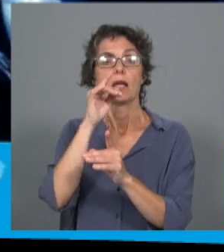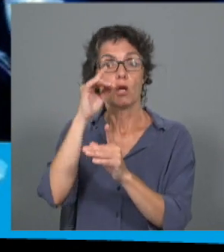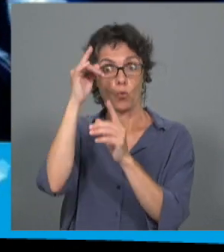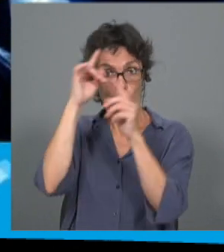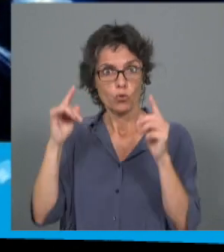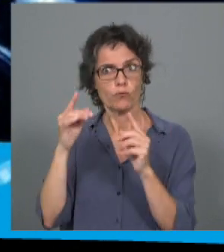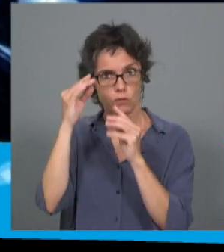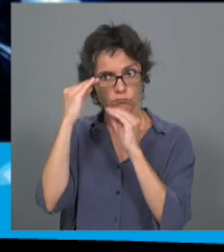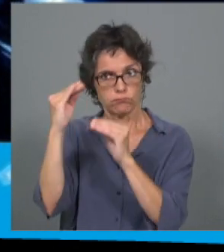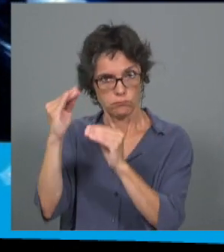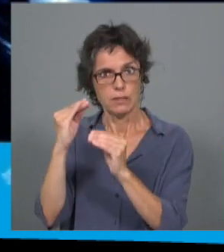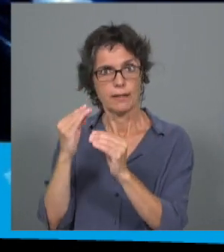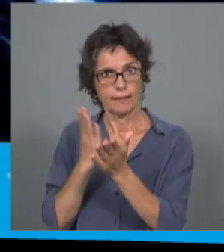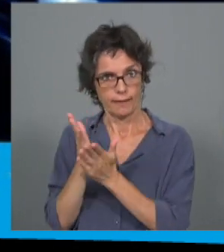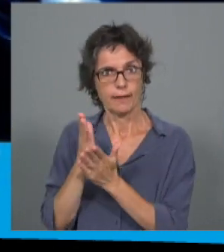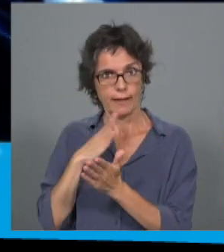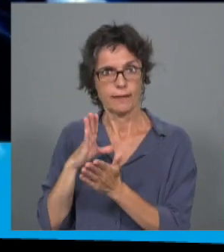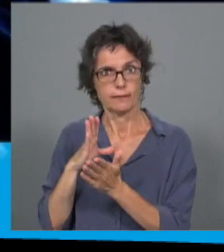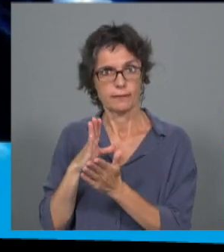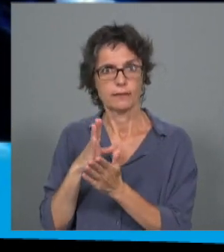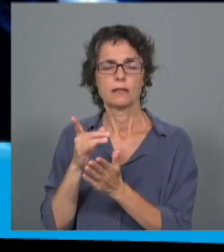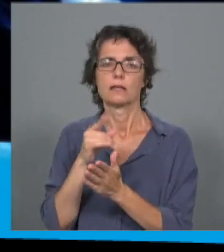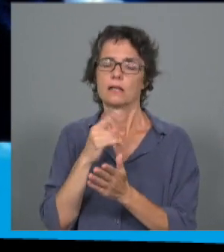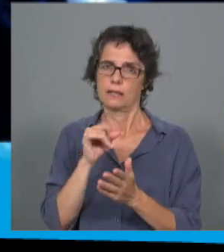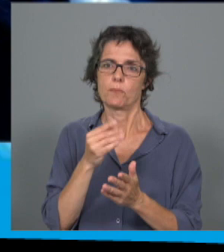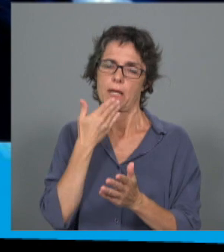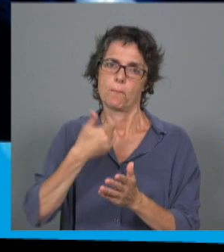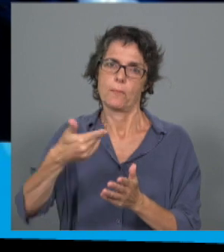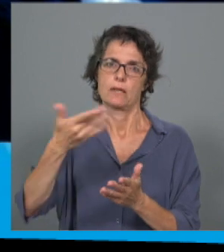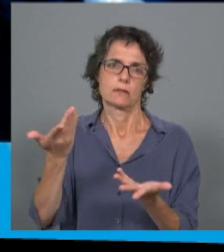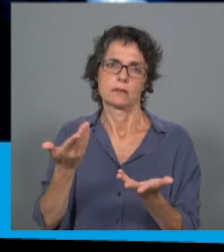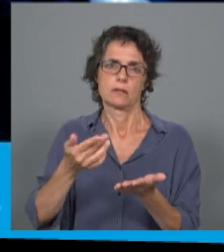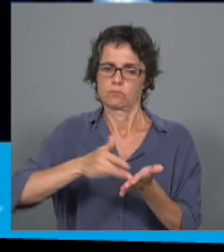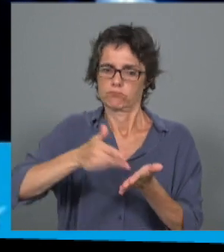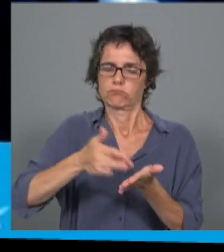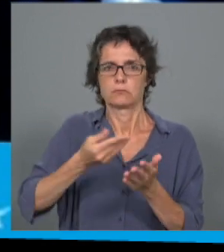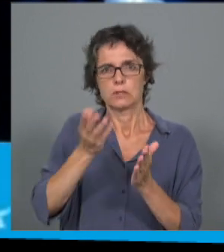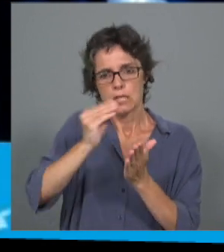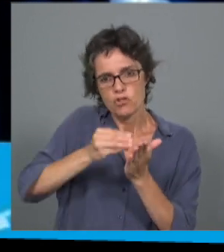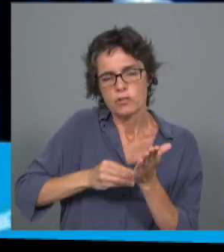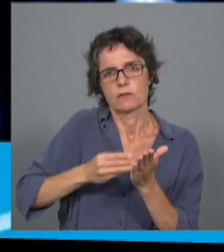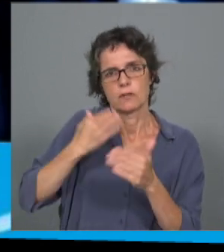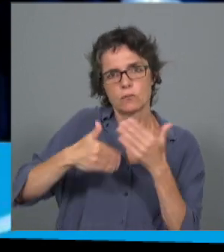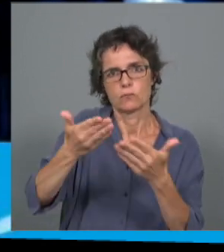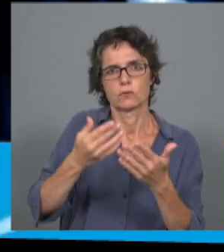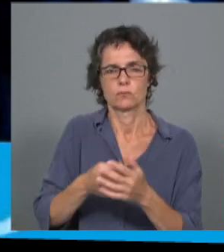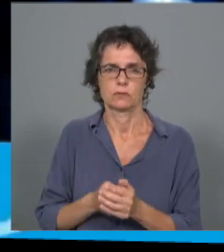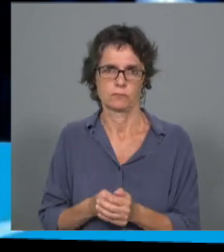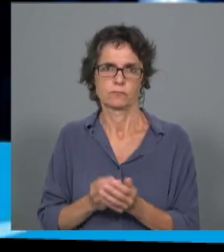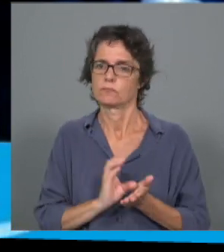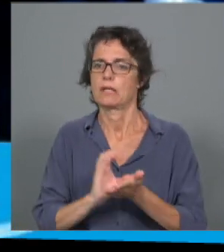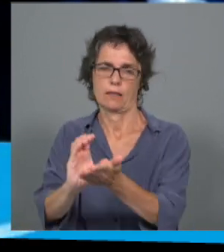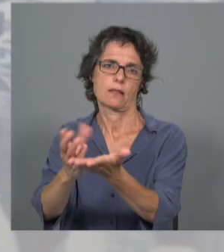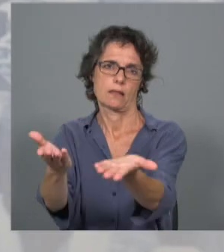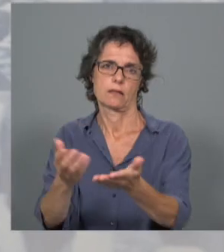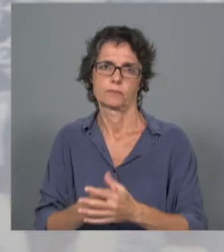vida também ao ensino e à investigação, que possa produzir algo de útil. Exatamente, que beneficie